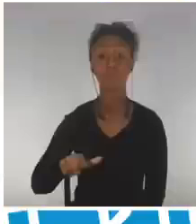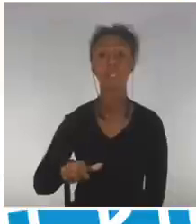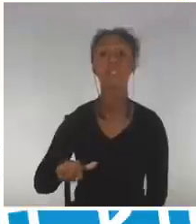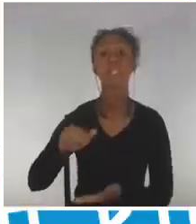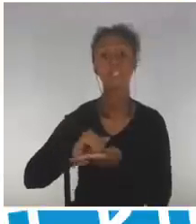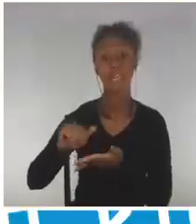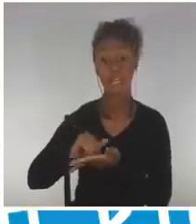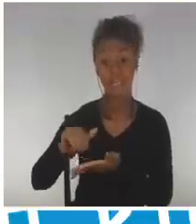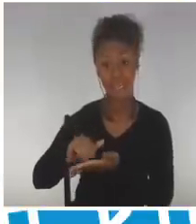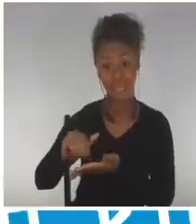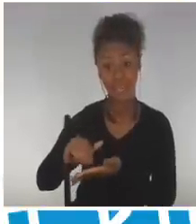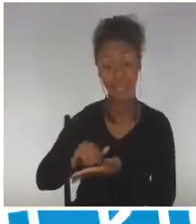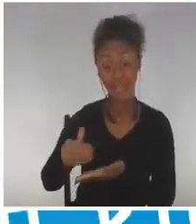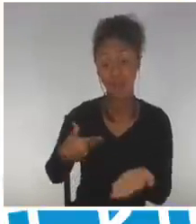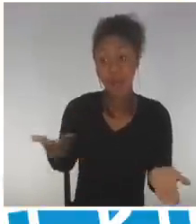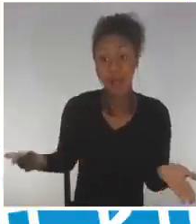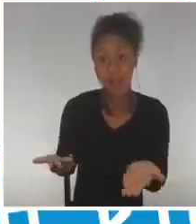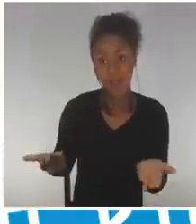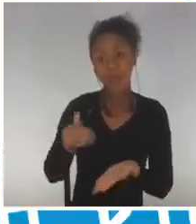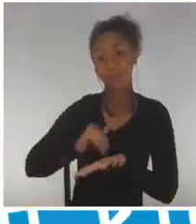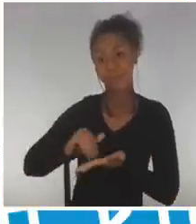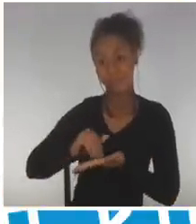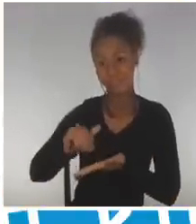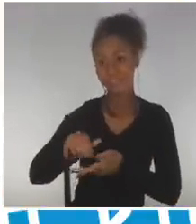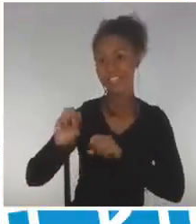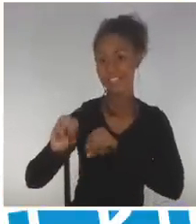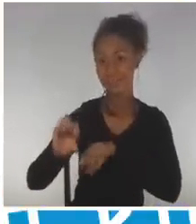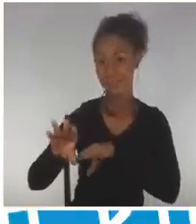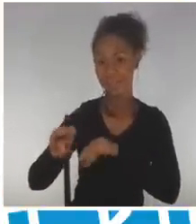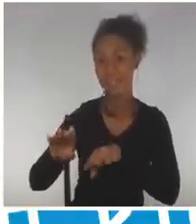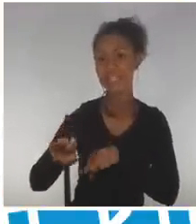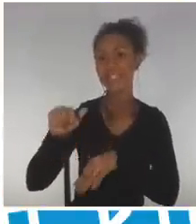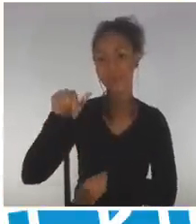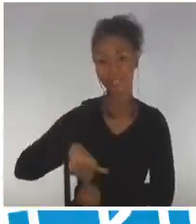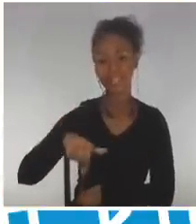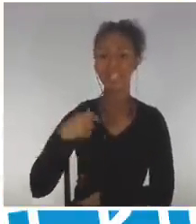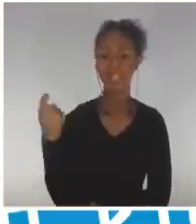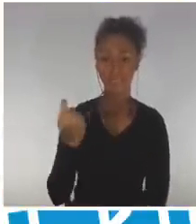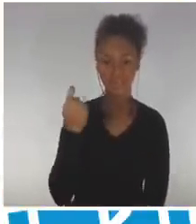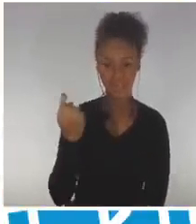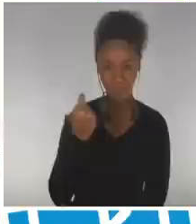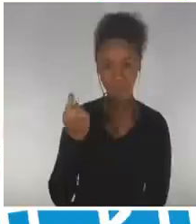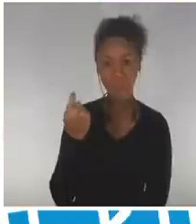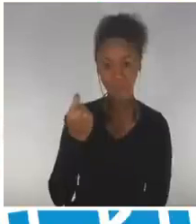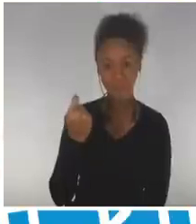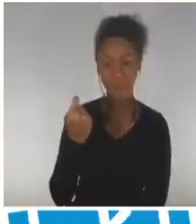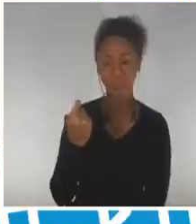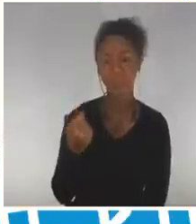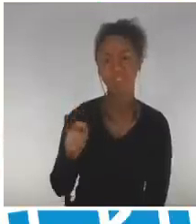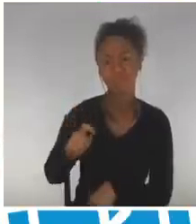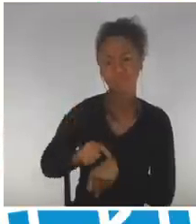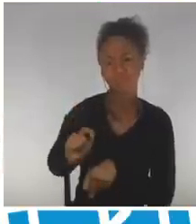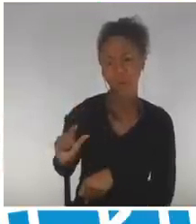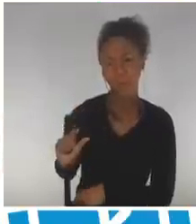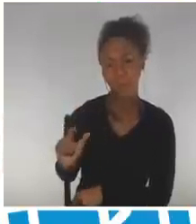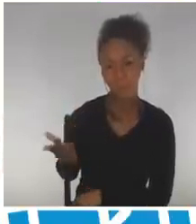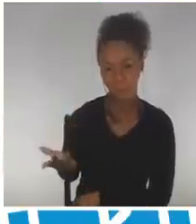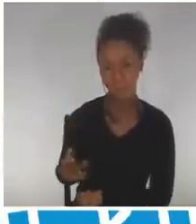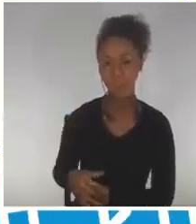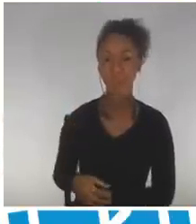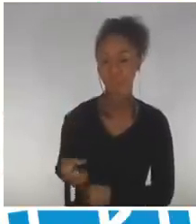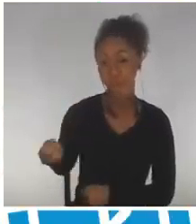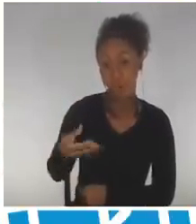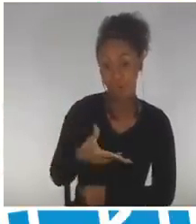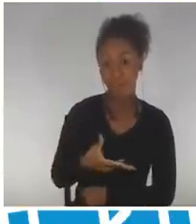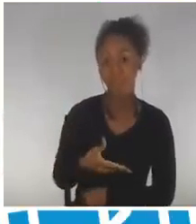Helena, estou secretária de Educação do Estado do Rio Grande do Sul há pouco tempo. Exatamente por